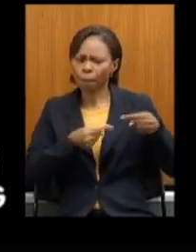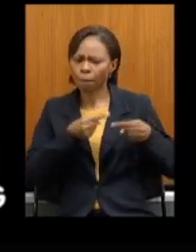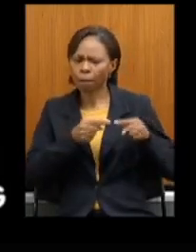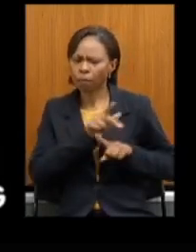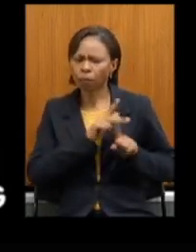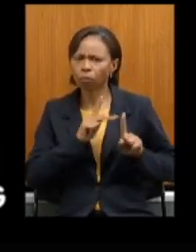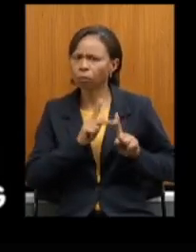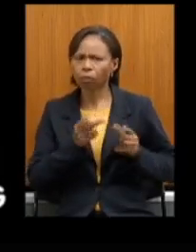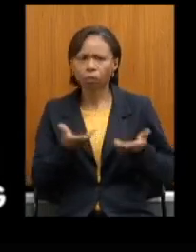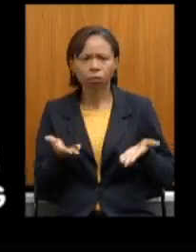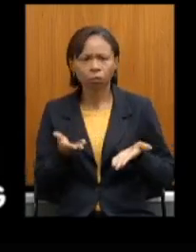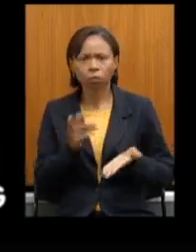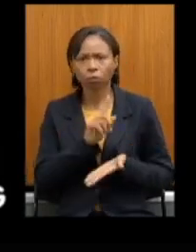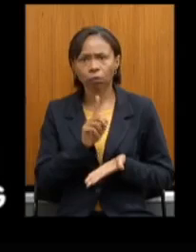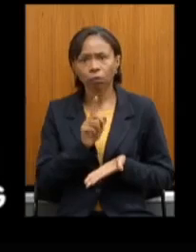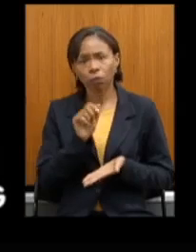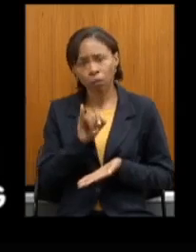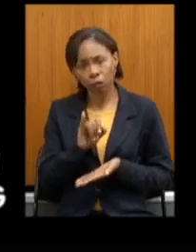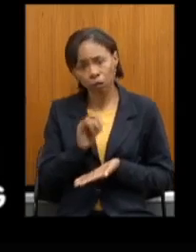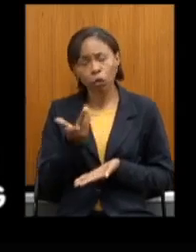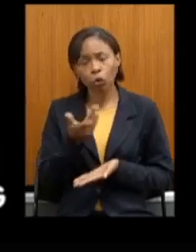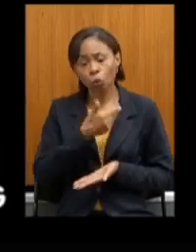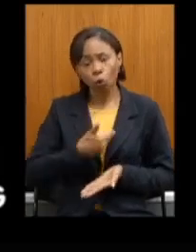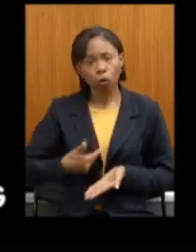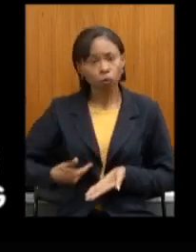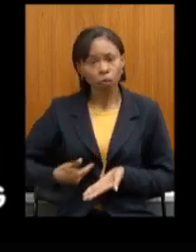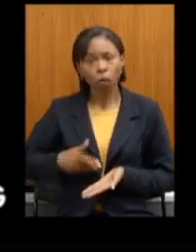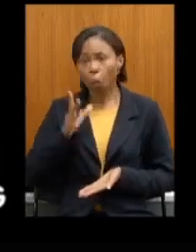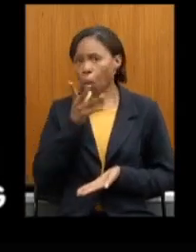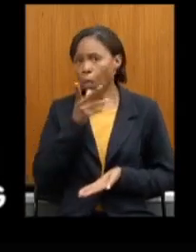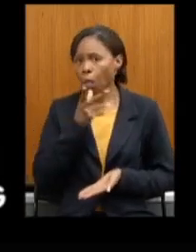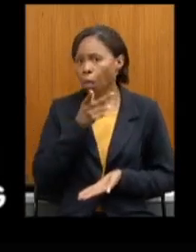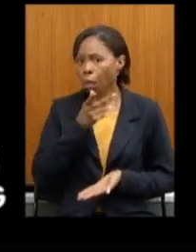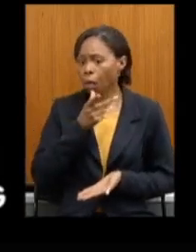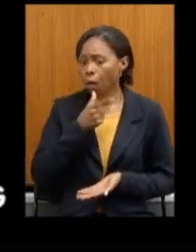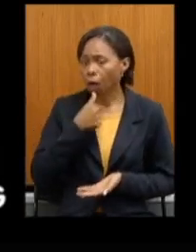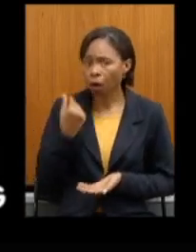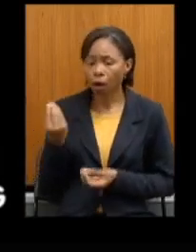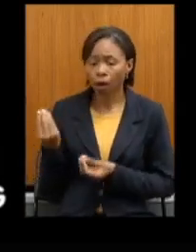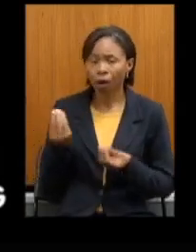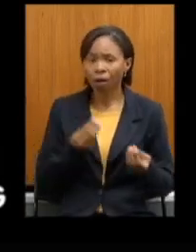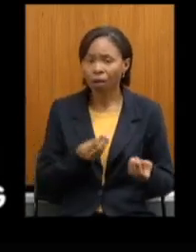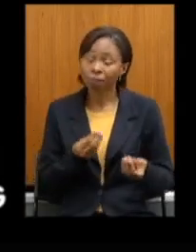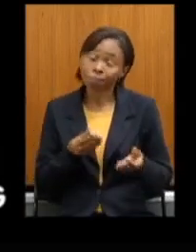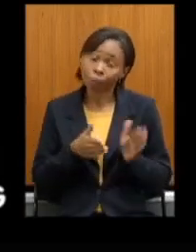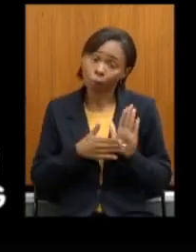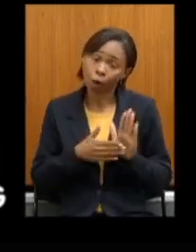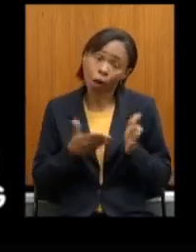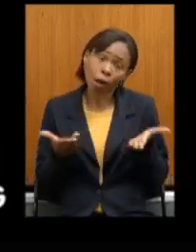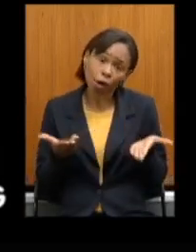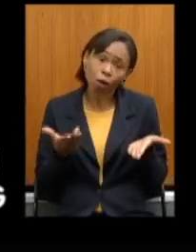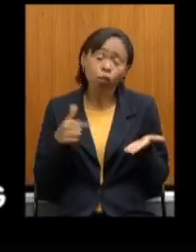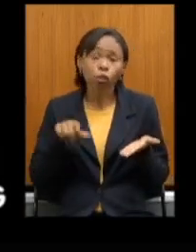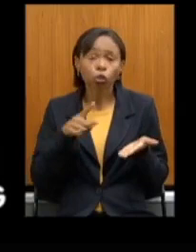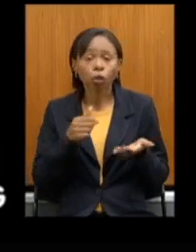governo tem a legitimidade de encaminhar a proposta, nós temos que ter também a consciência do momento adequado da sua